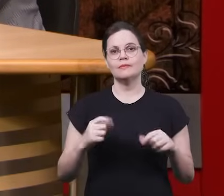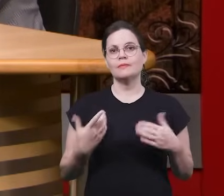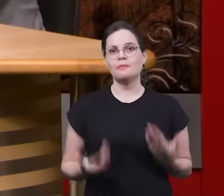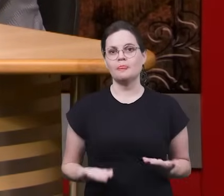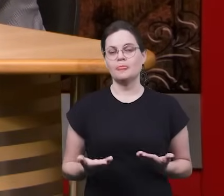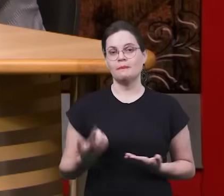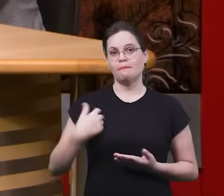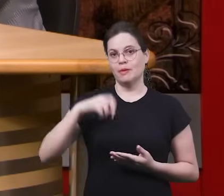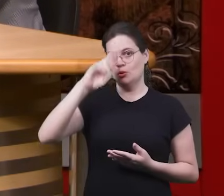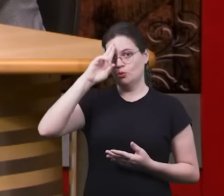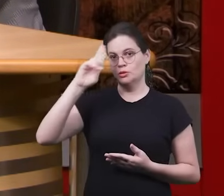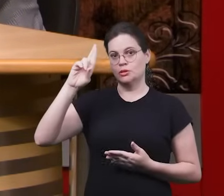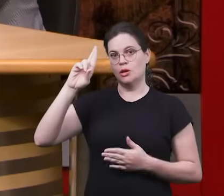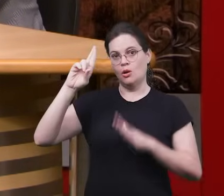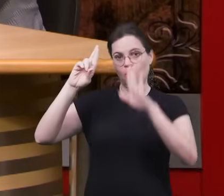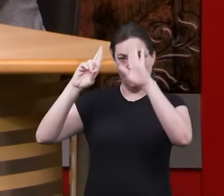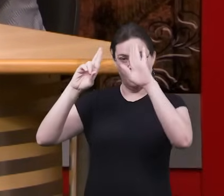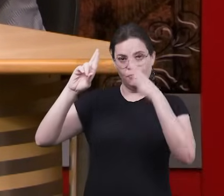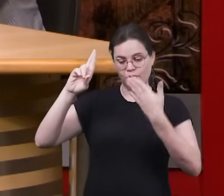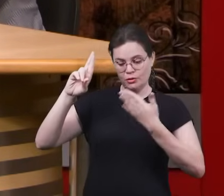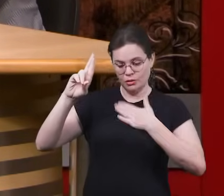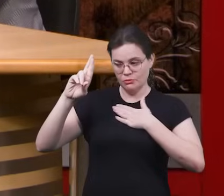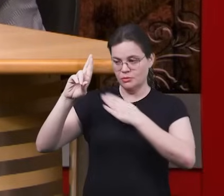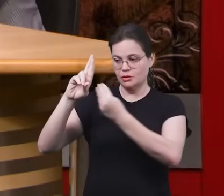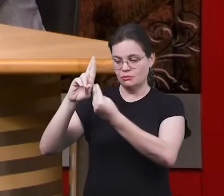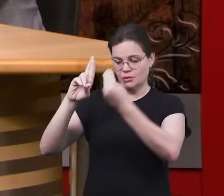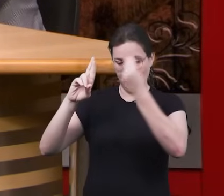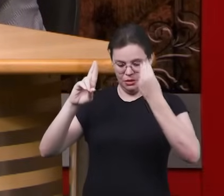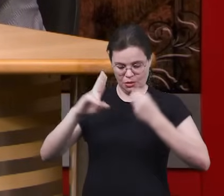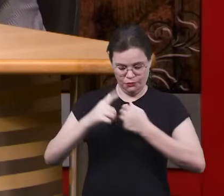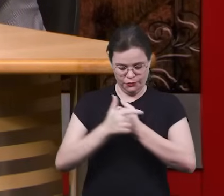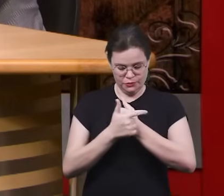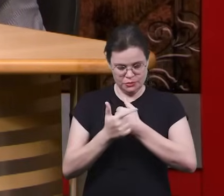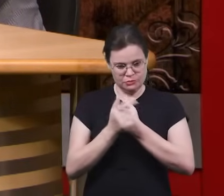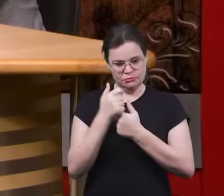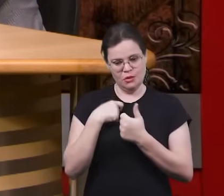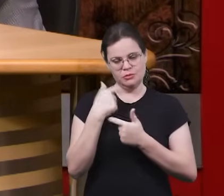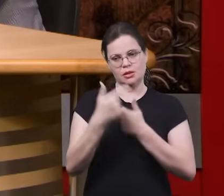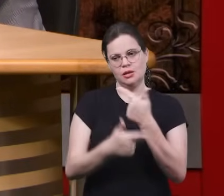nos foi confiado como uma função. Então,